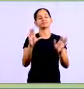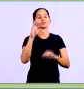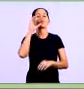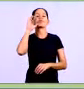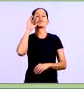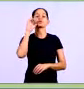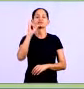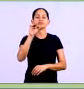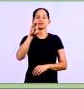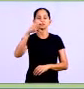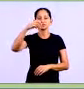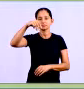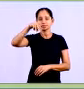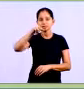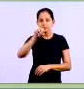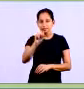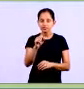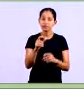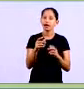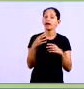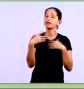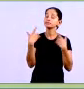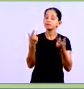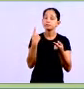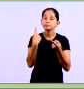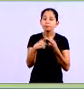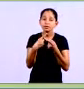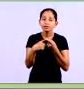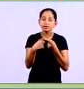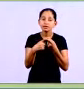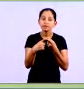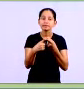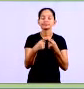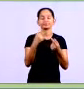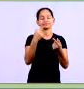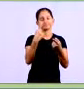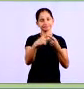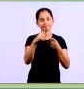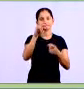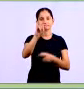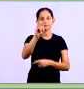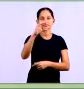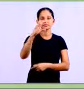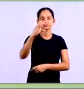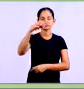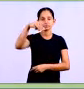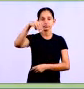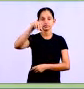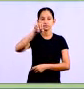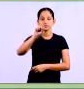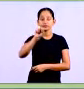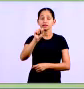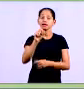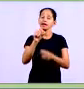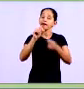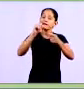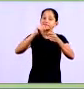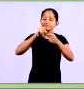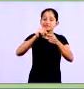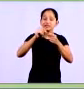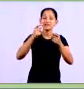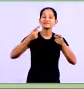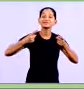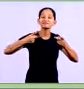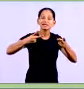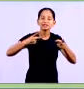que o Vitor está falando isso? O ICMS é imposto sobre a comercialização, ou seja, a venda